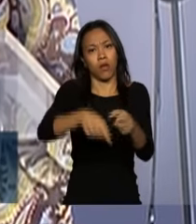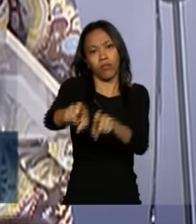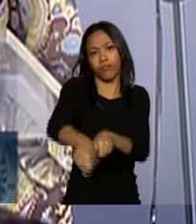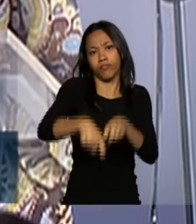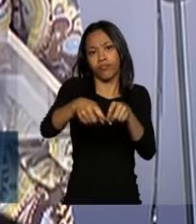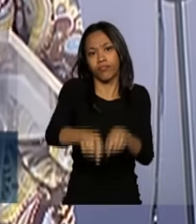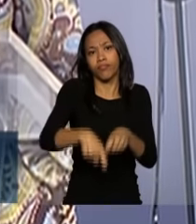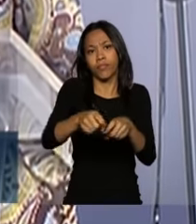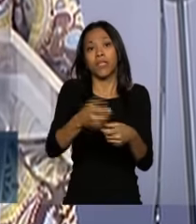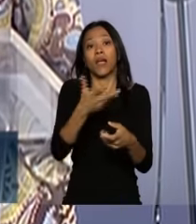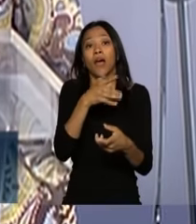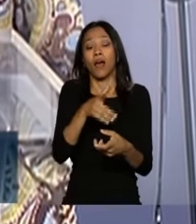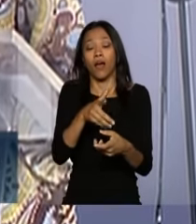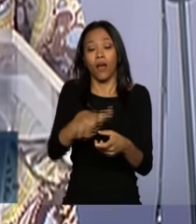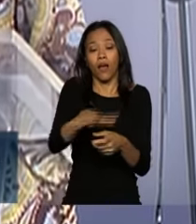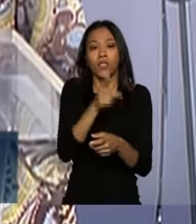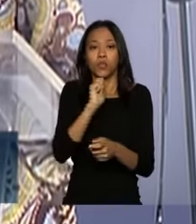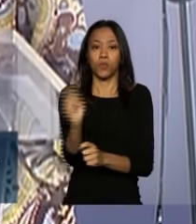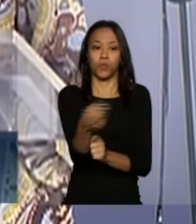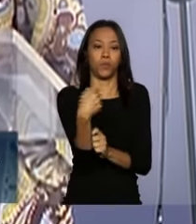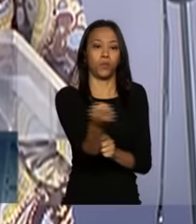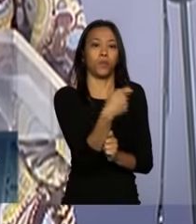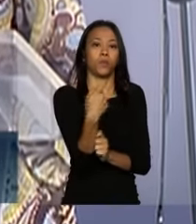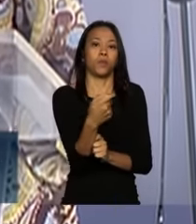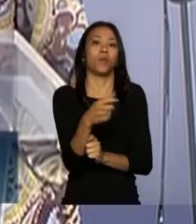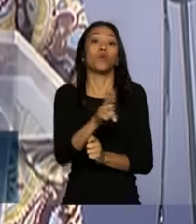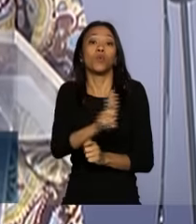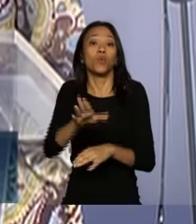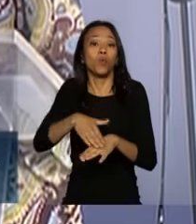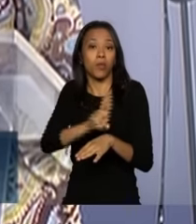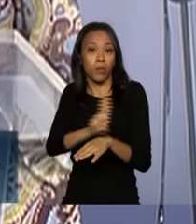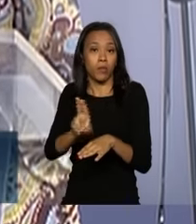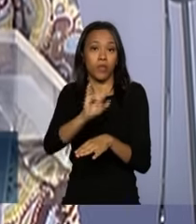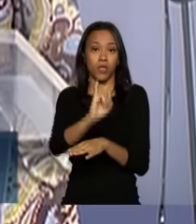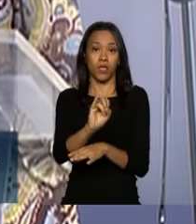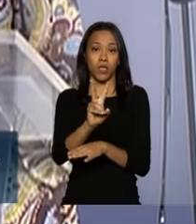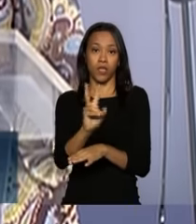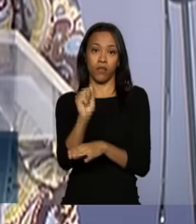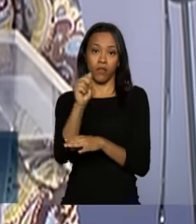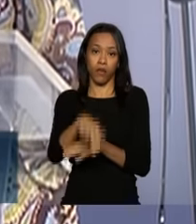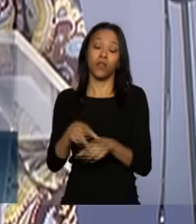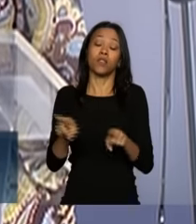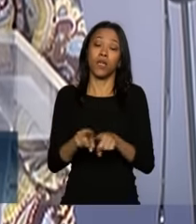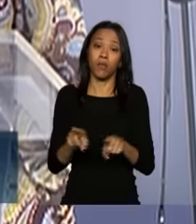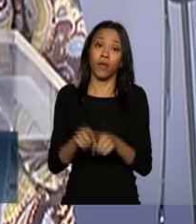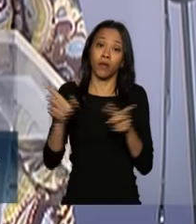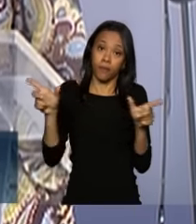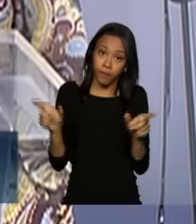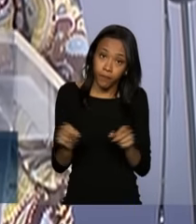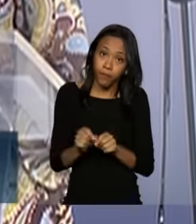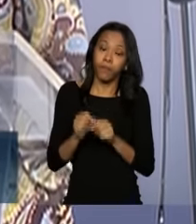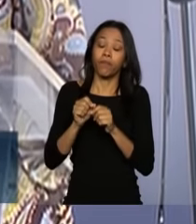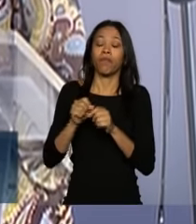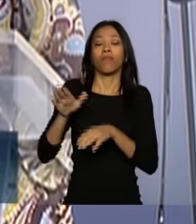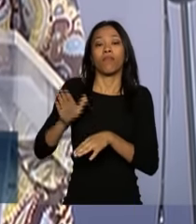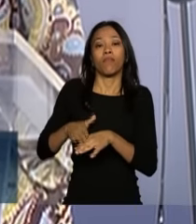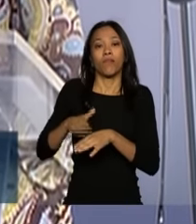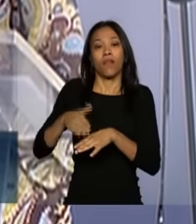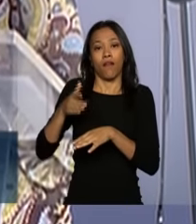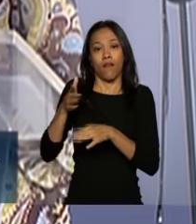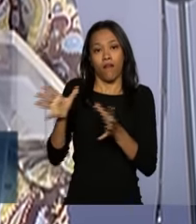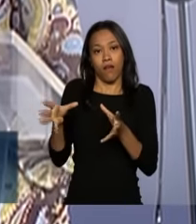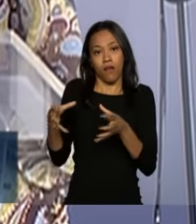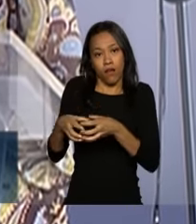perímetro de irrigação, Ivan Pinto. Cumprimento a Federação Municipal das Associações de